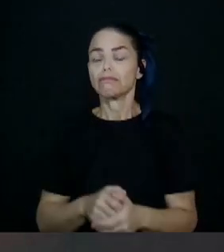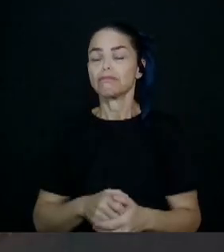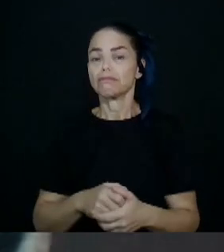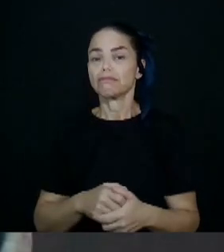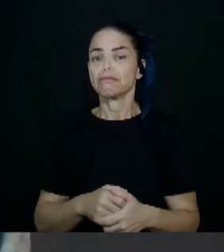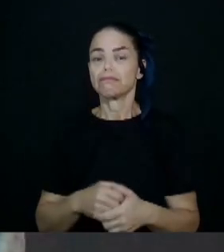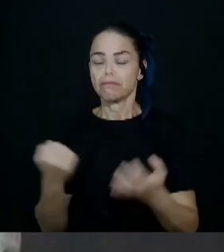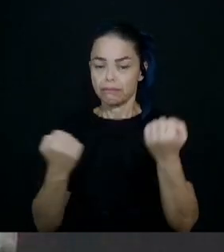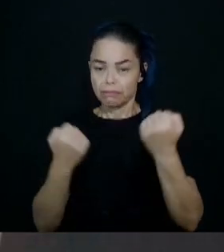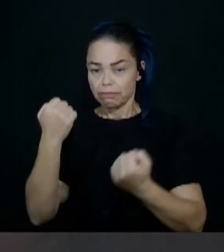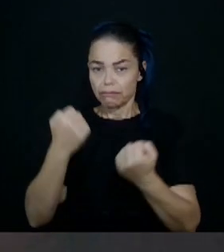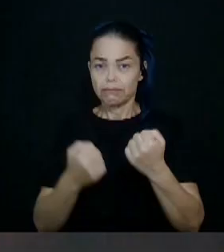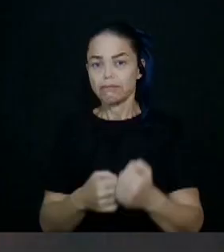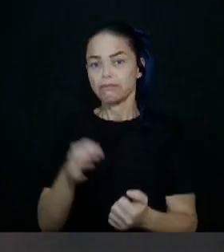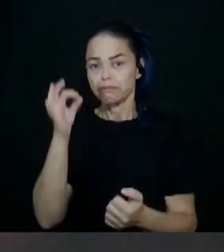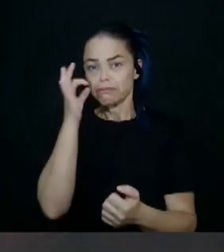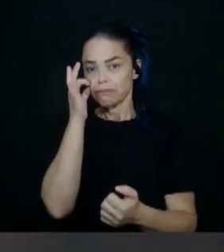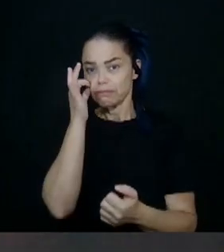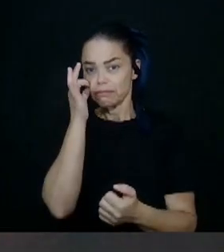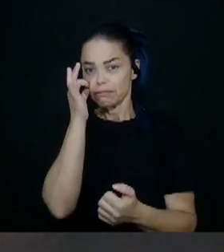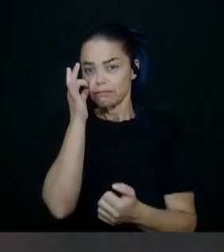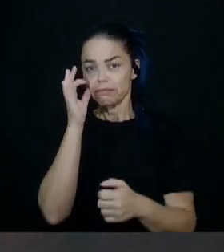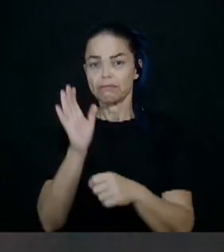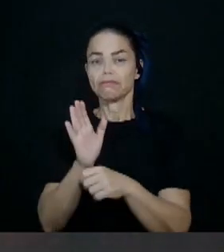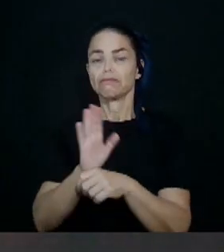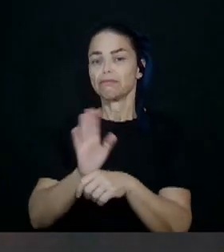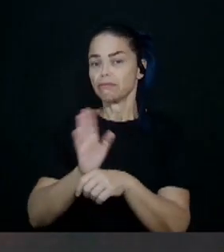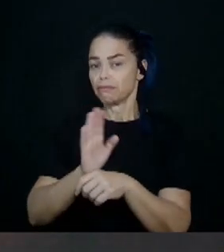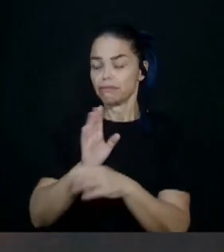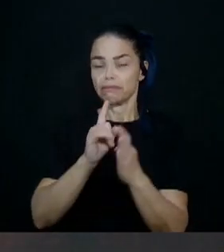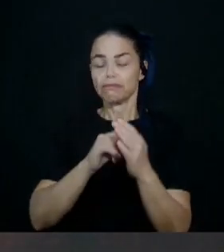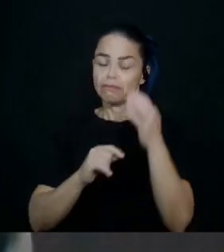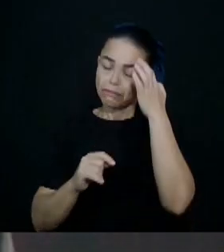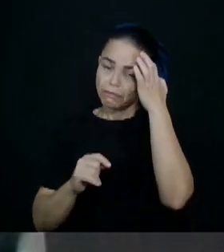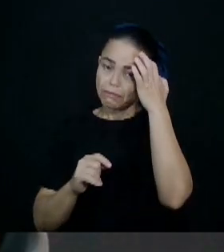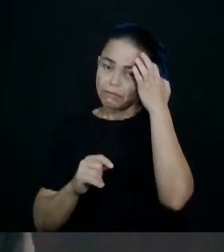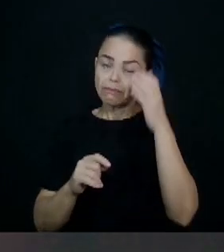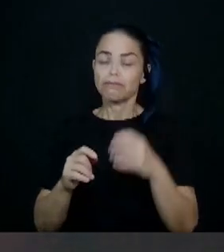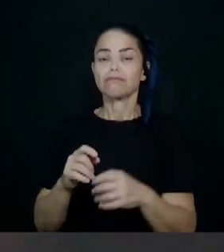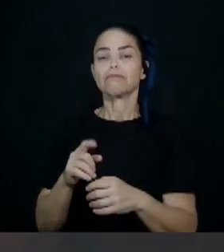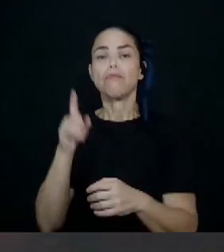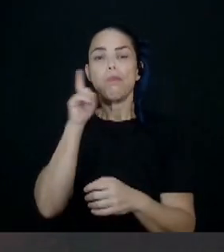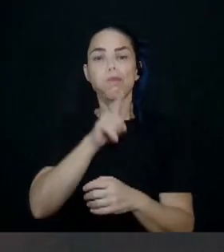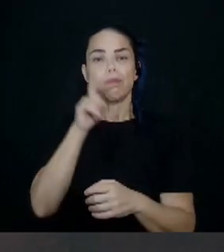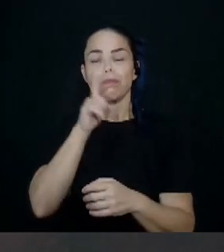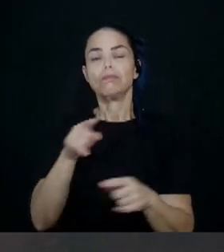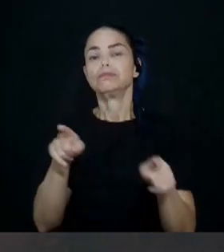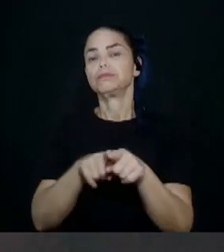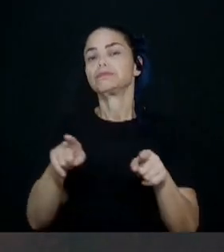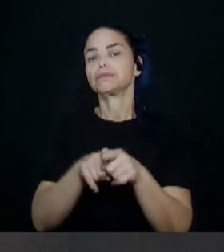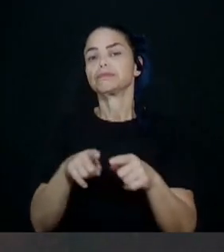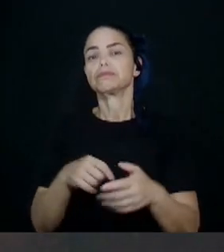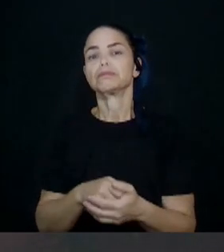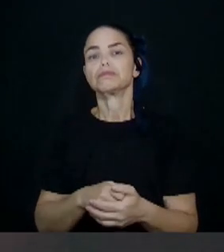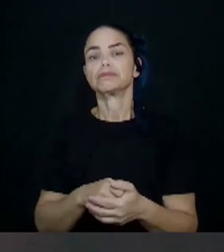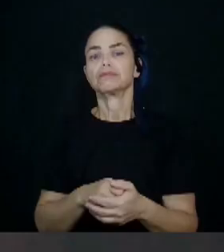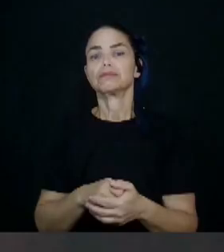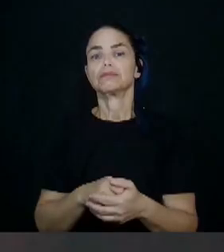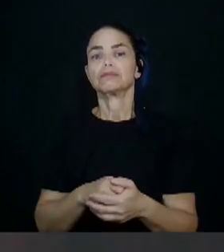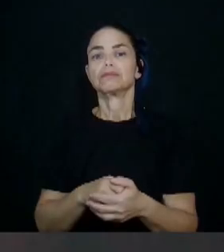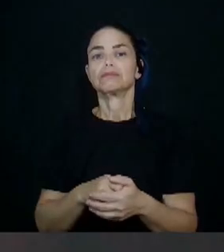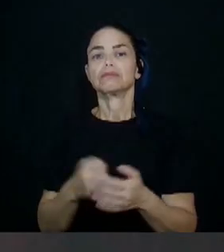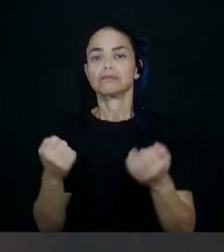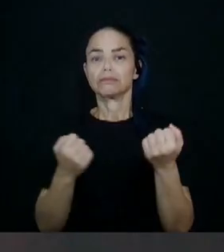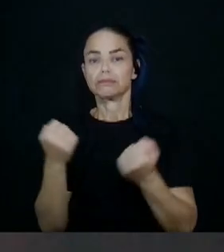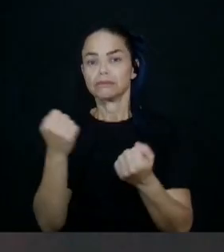Estava assistindo um vídeo nos Estados Unidos que está uma onda também, que as pessoas estão se atirando no carro